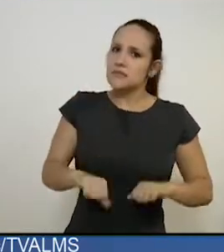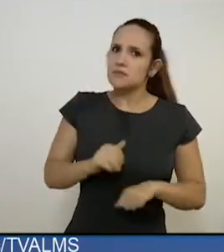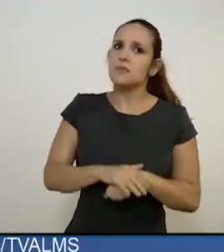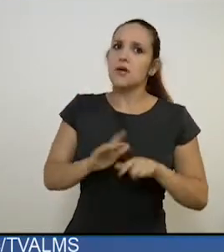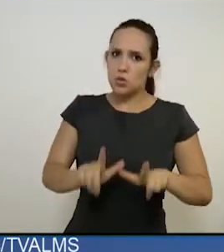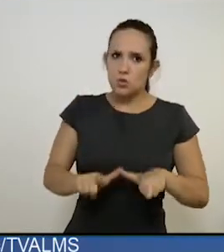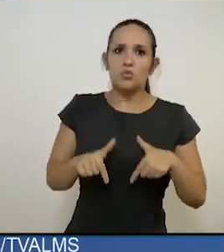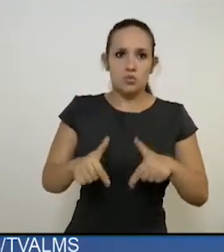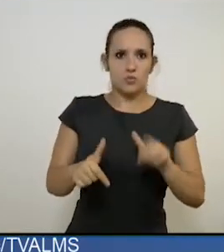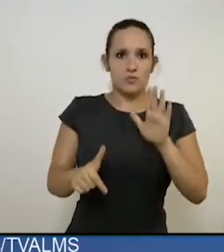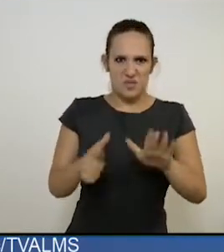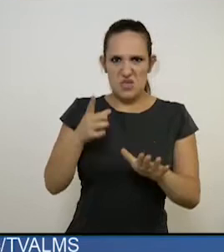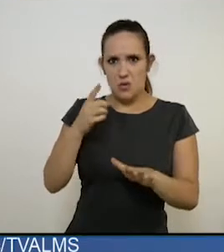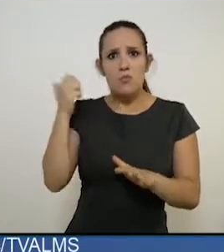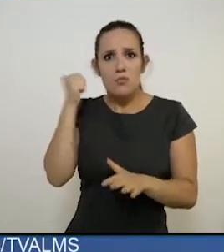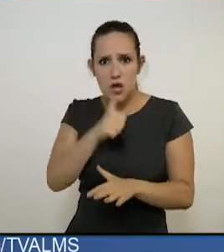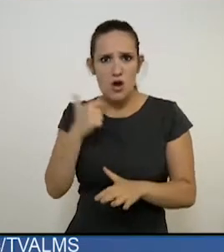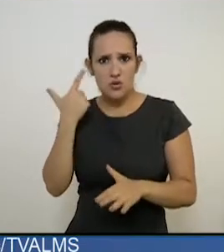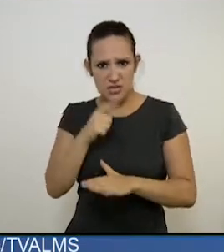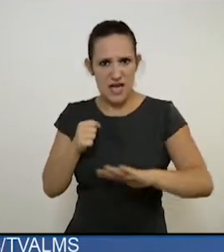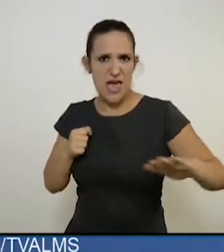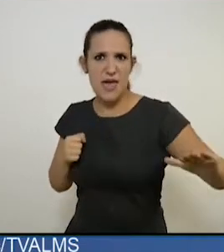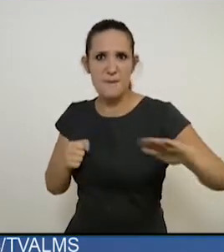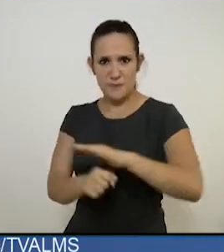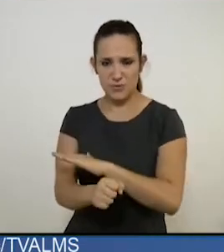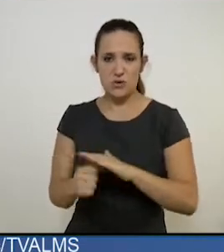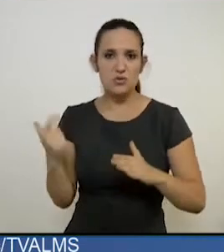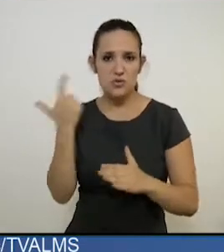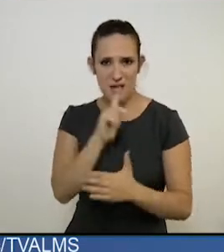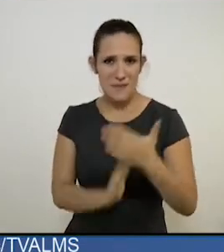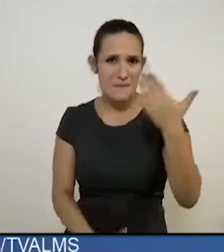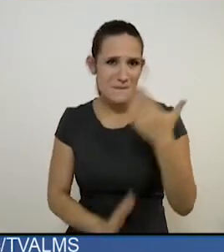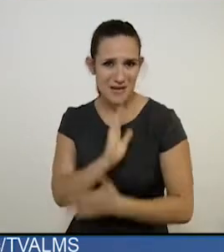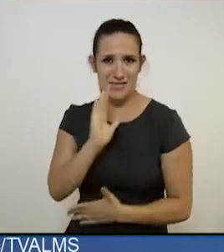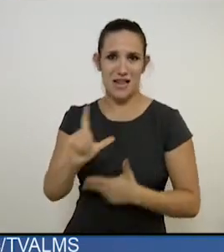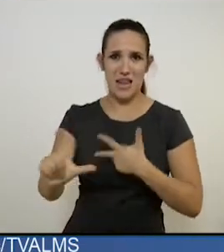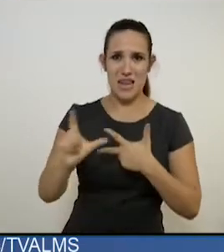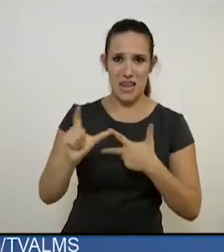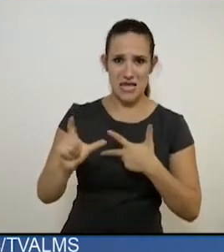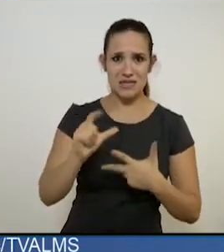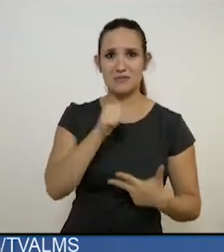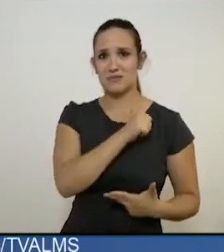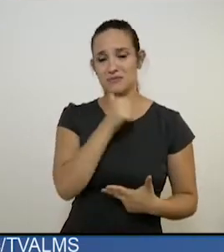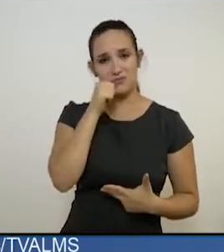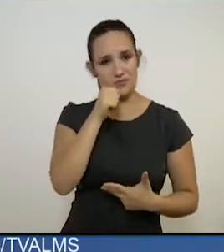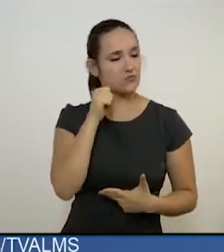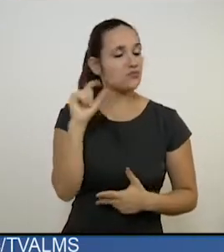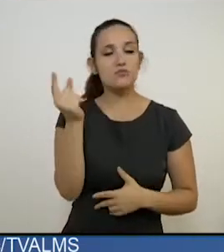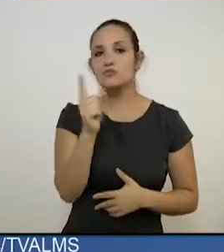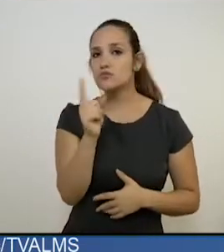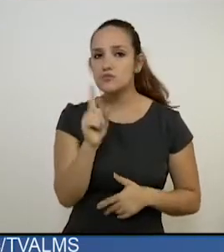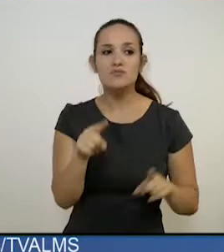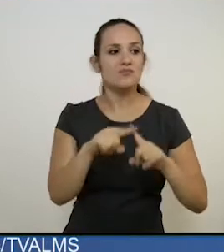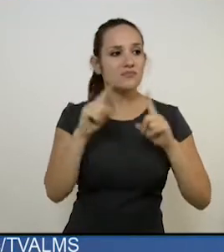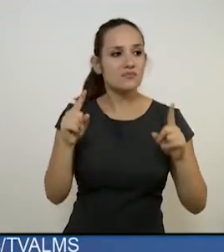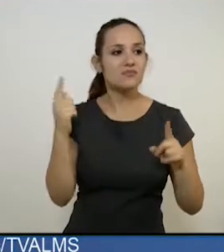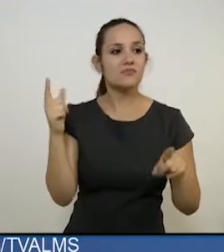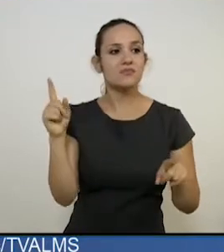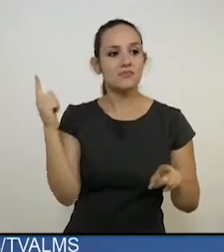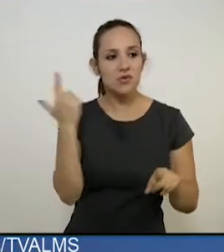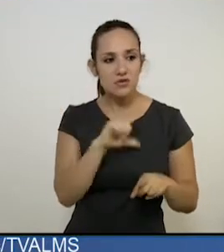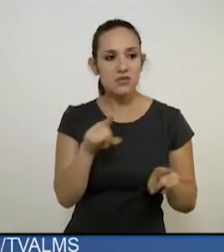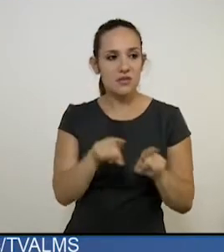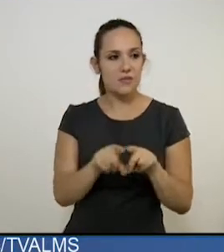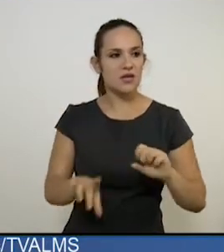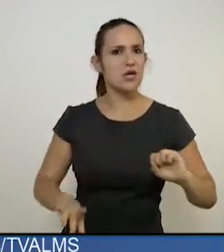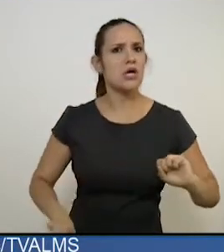mulheres não só cheguem em maior número aos cargos políticos, mas que também possam ter garantia de suas vozes,